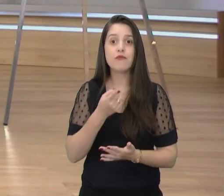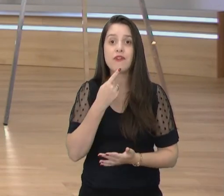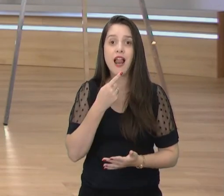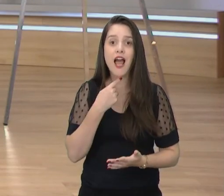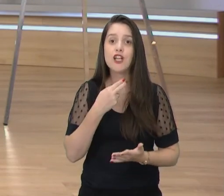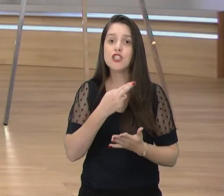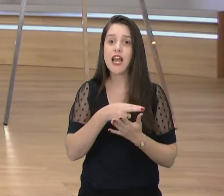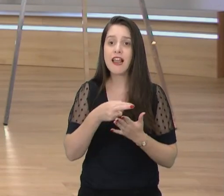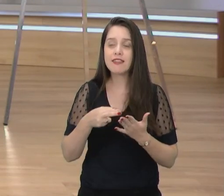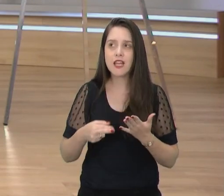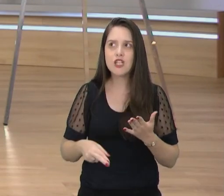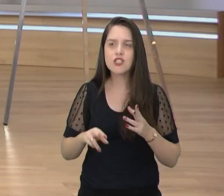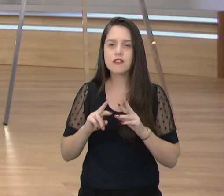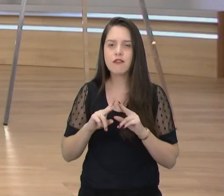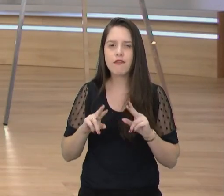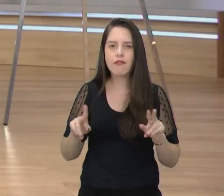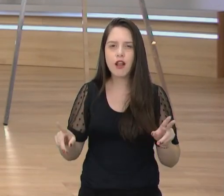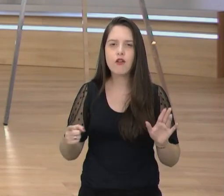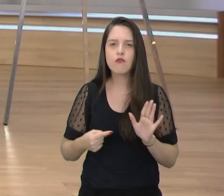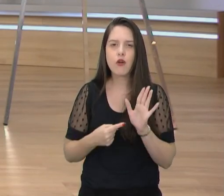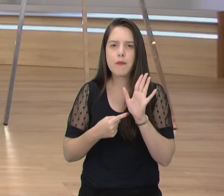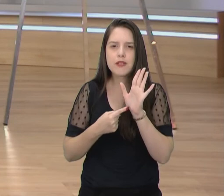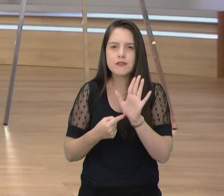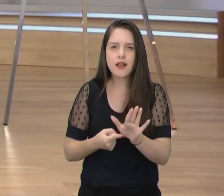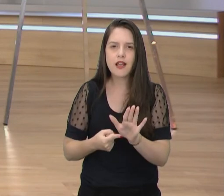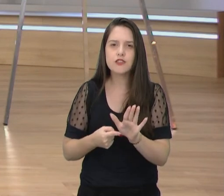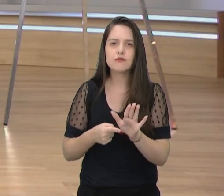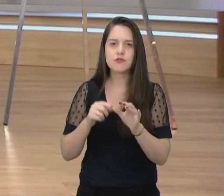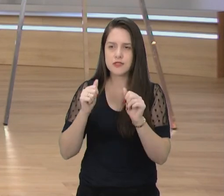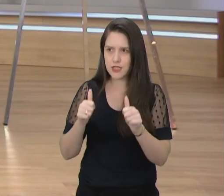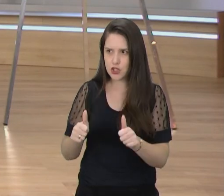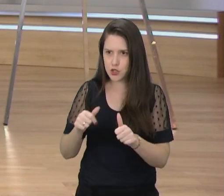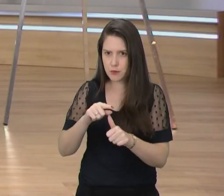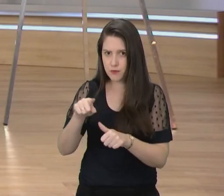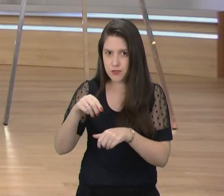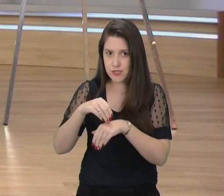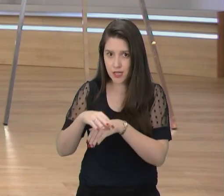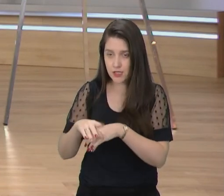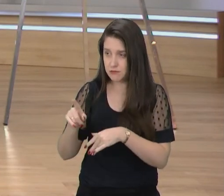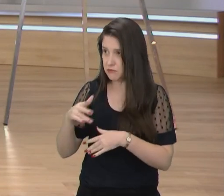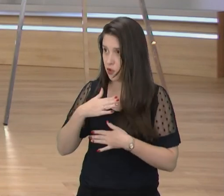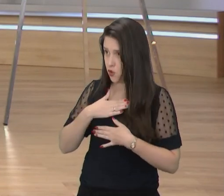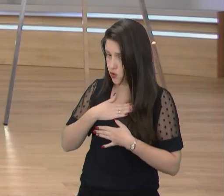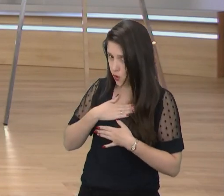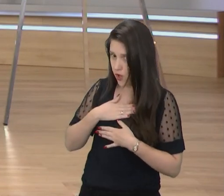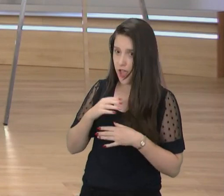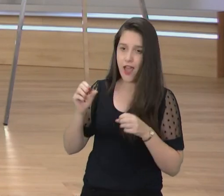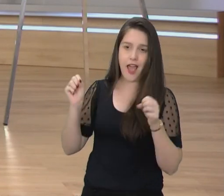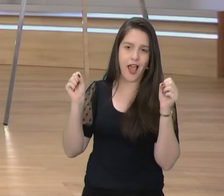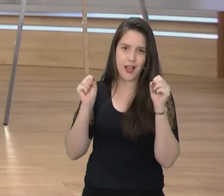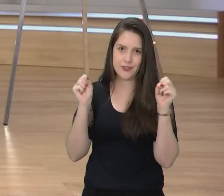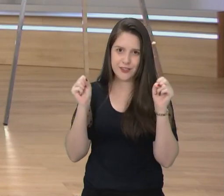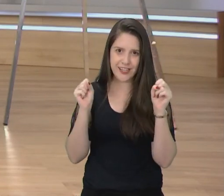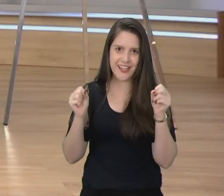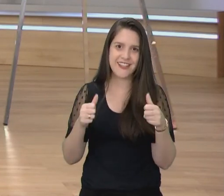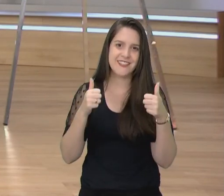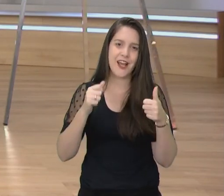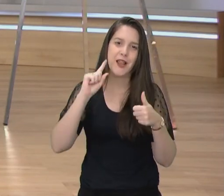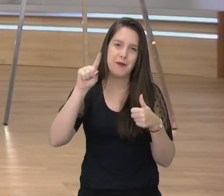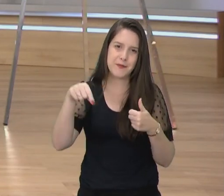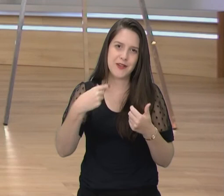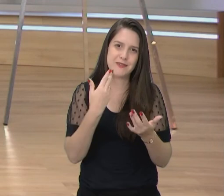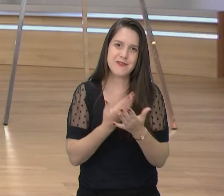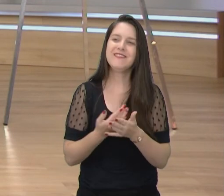características do Marcos. E aí eu vou apresentar na ordem cronológica certinho para vocês. Legal. Gostou? Adorei, muito Tá bom. convidada de novo para nossa próxima